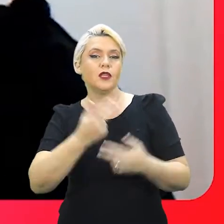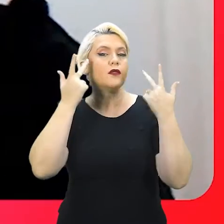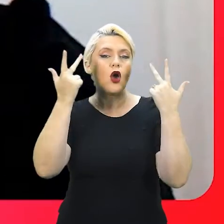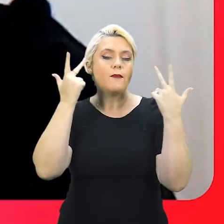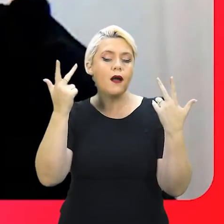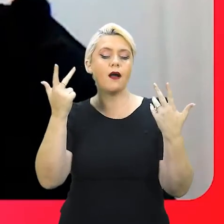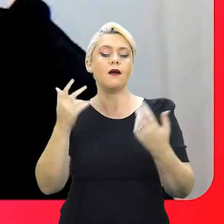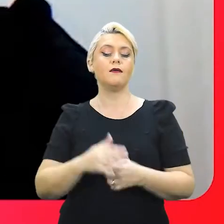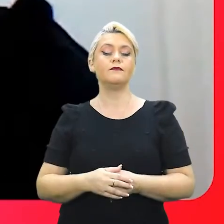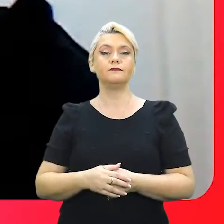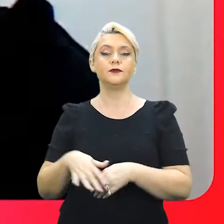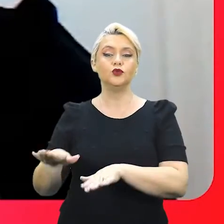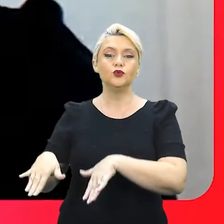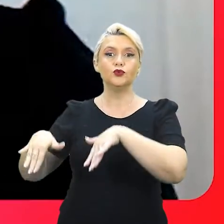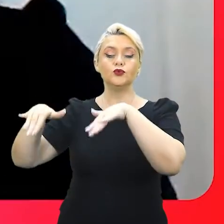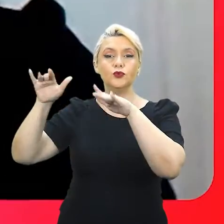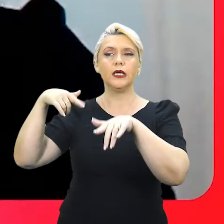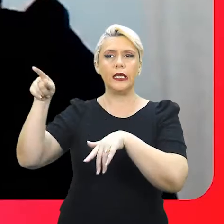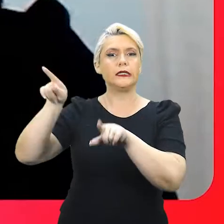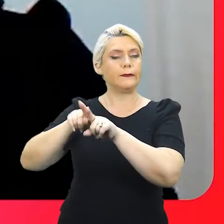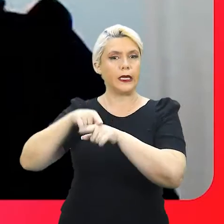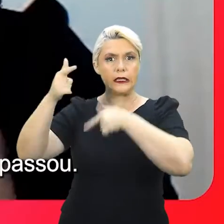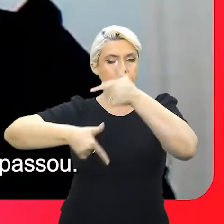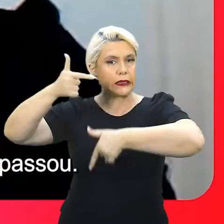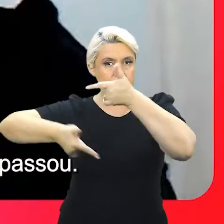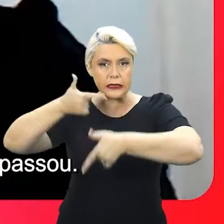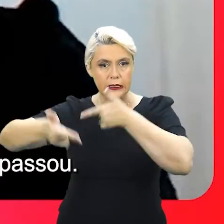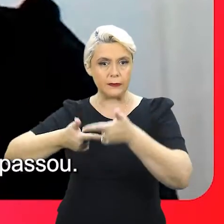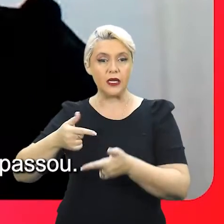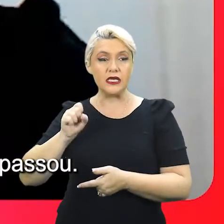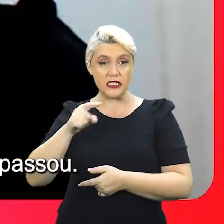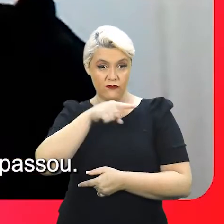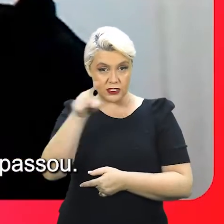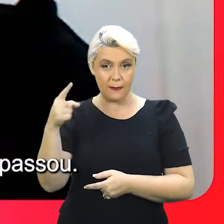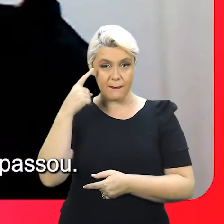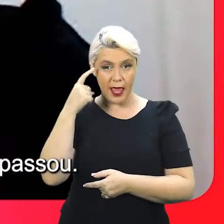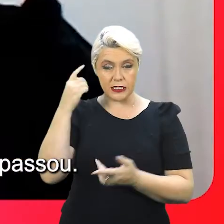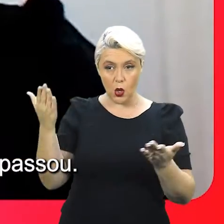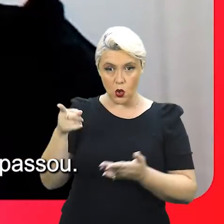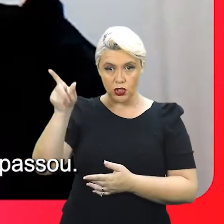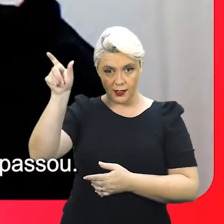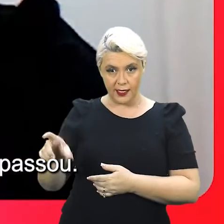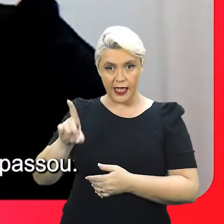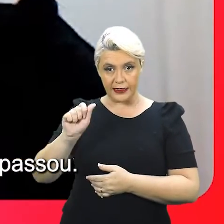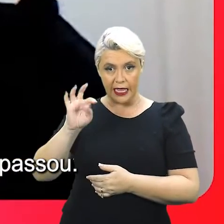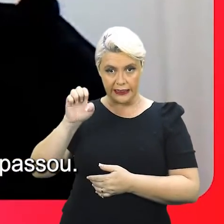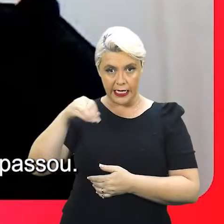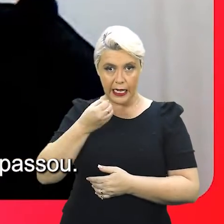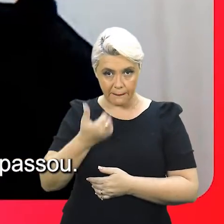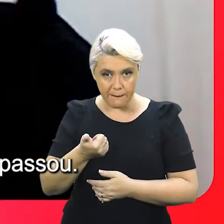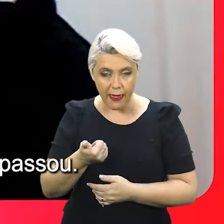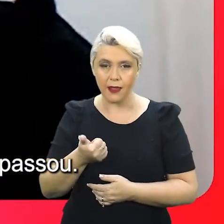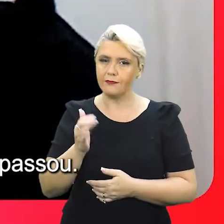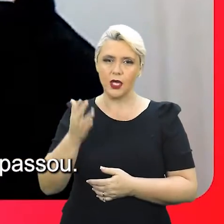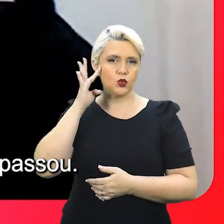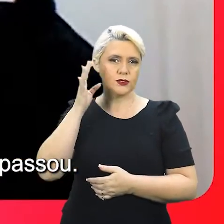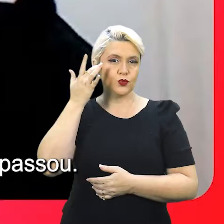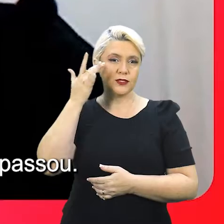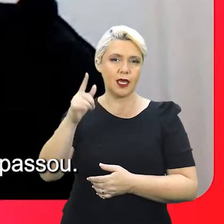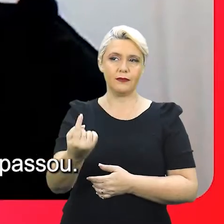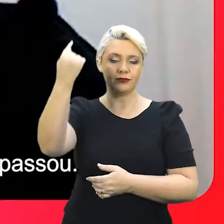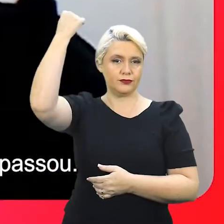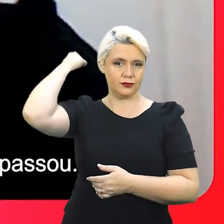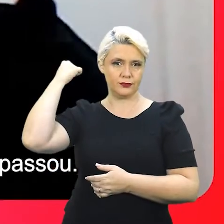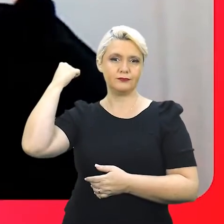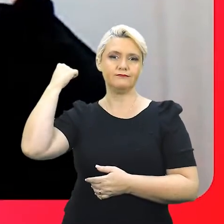normal. Ele também trabalhou demais. Quem vê hoje o Datena bem não sabe o que ele passou, mas Uhum. ele, a paixão